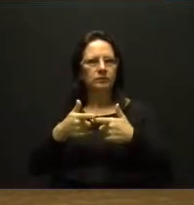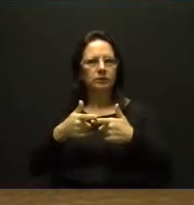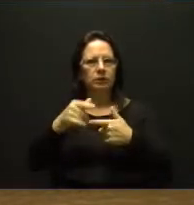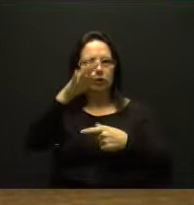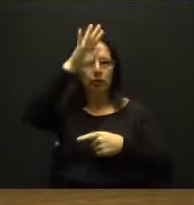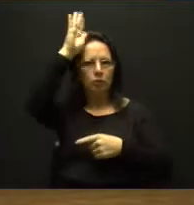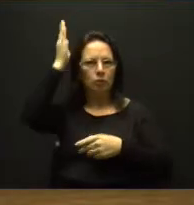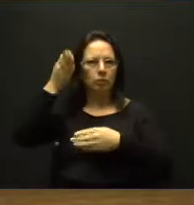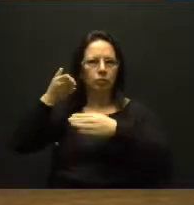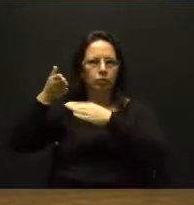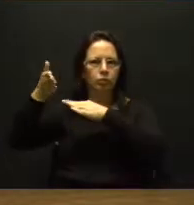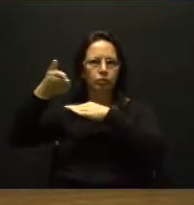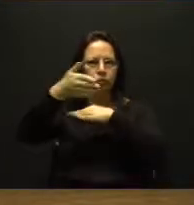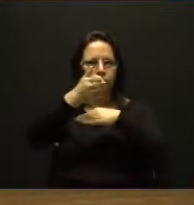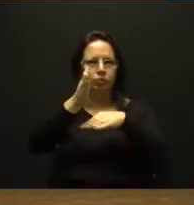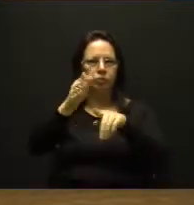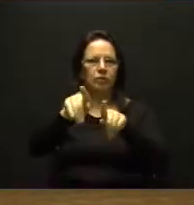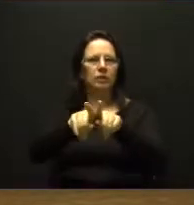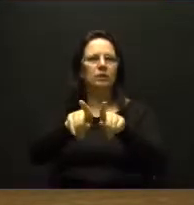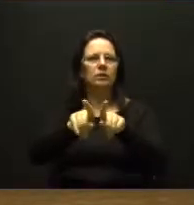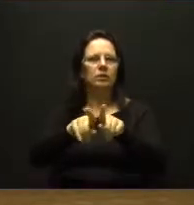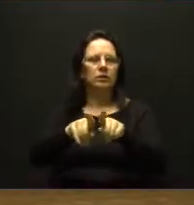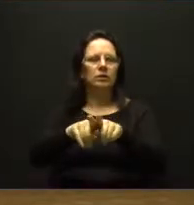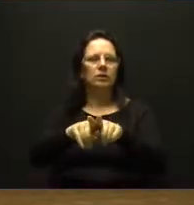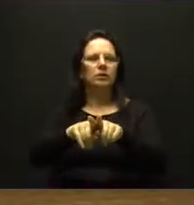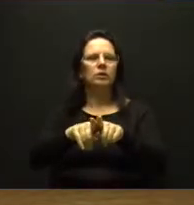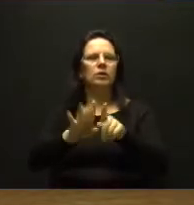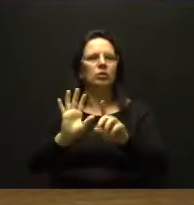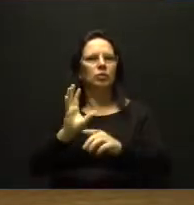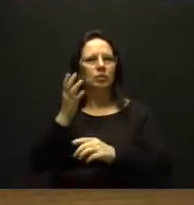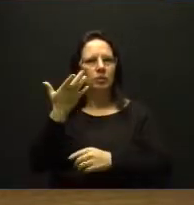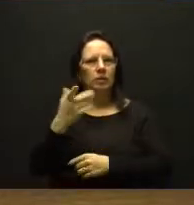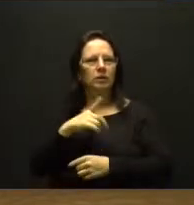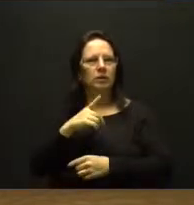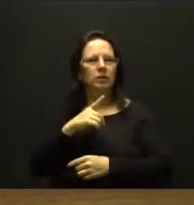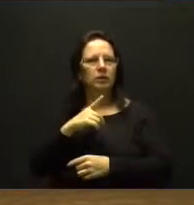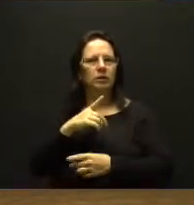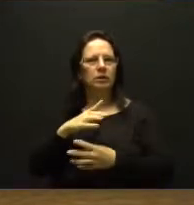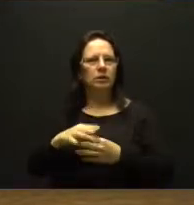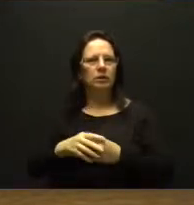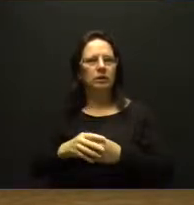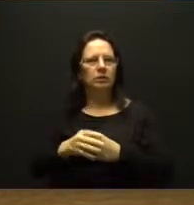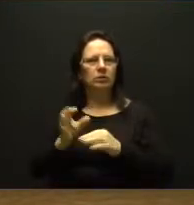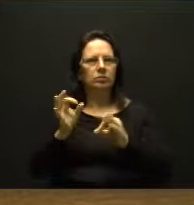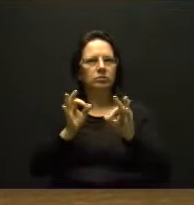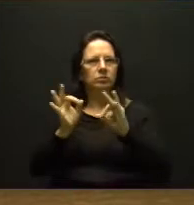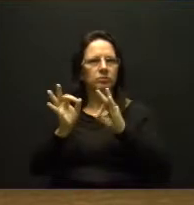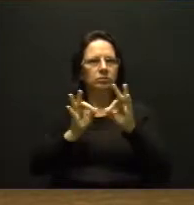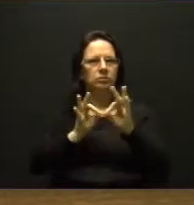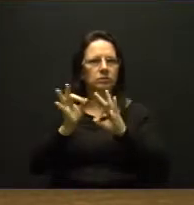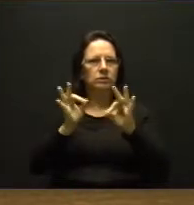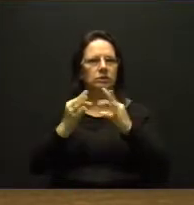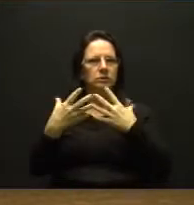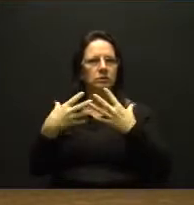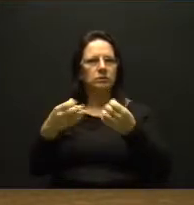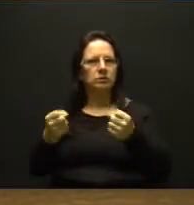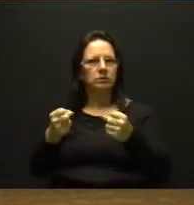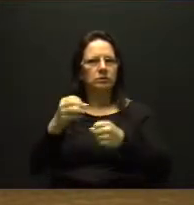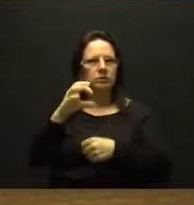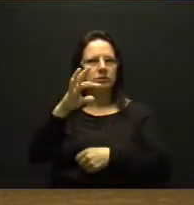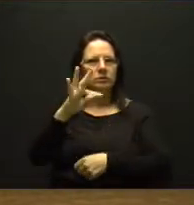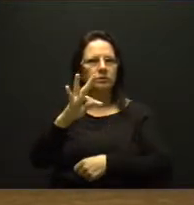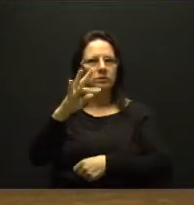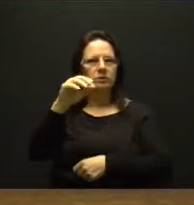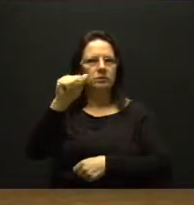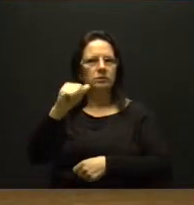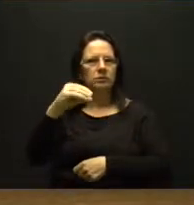daquele local neste momento há uma reforma no local ele receber um tac